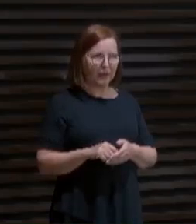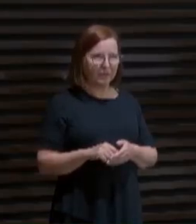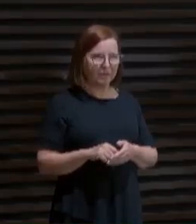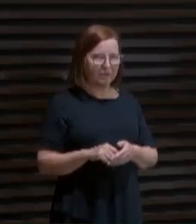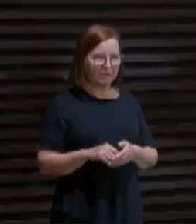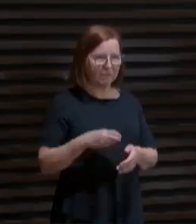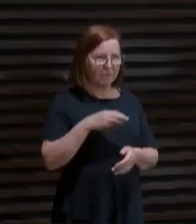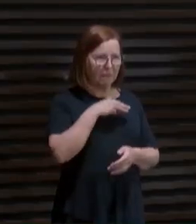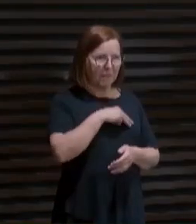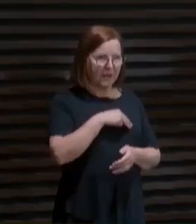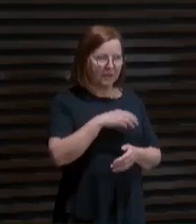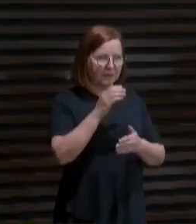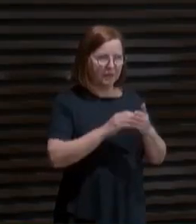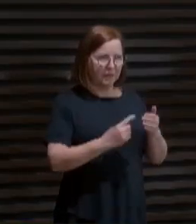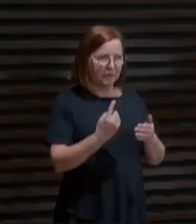e 23.